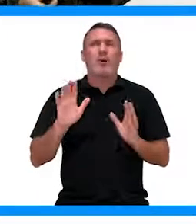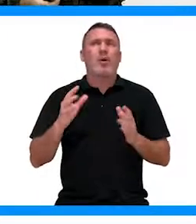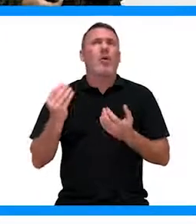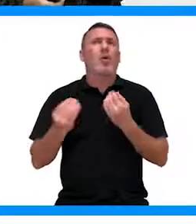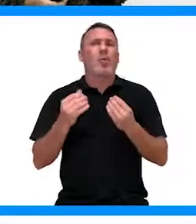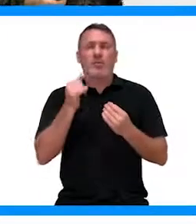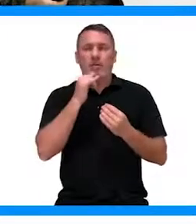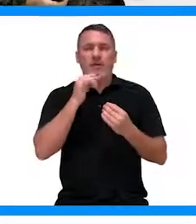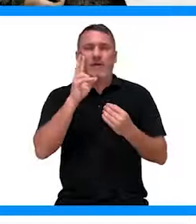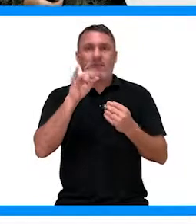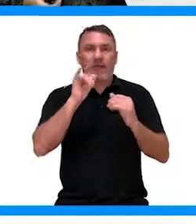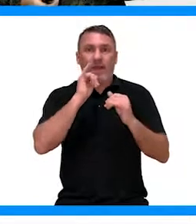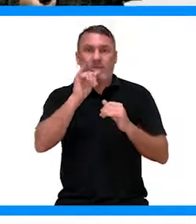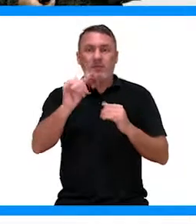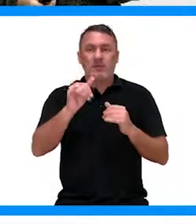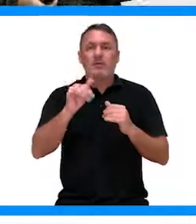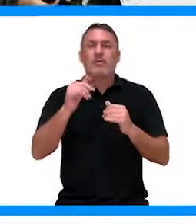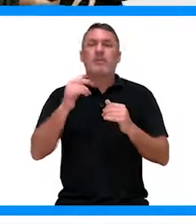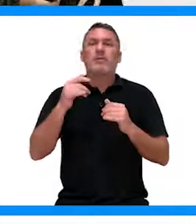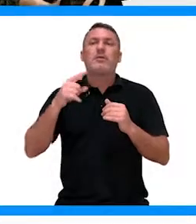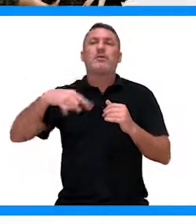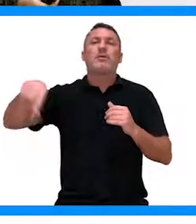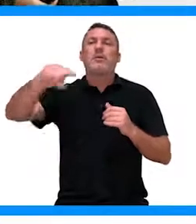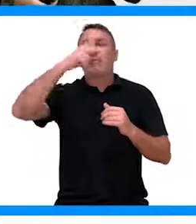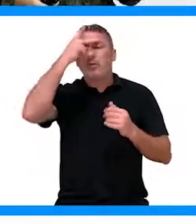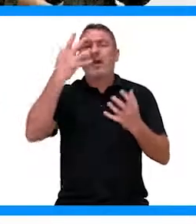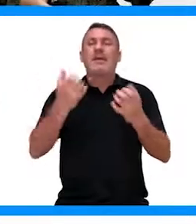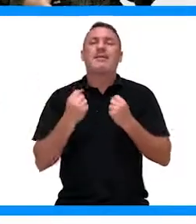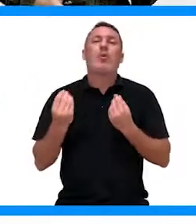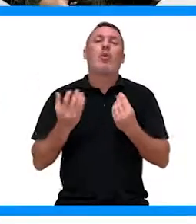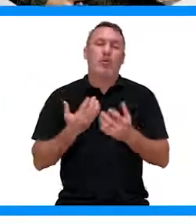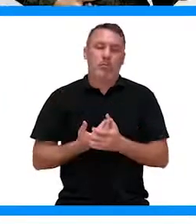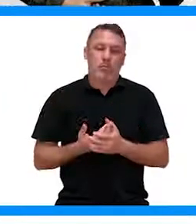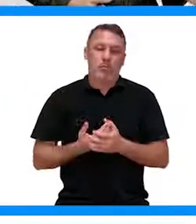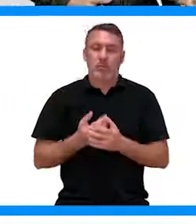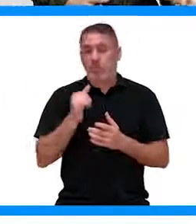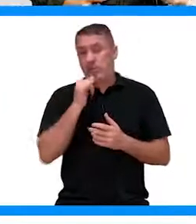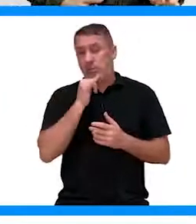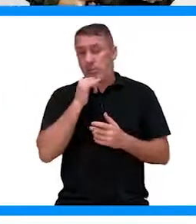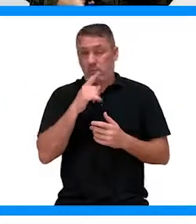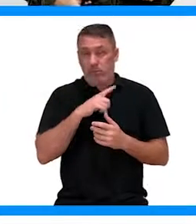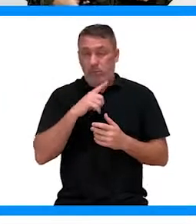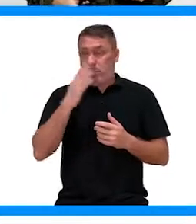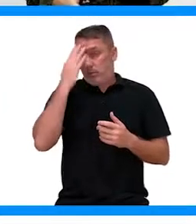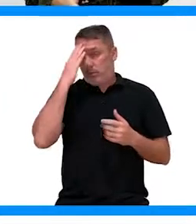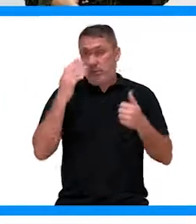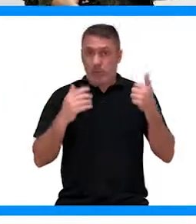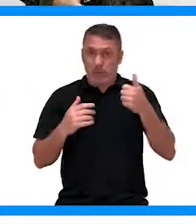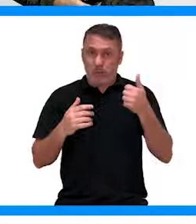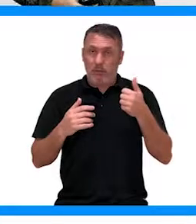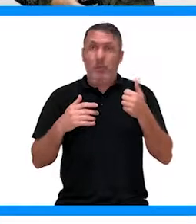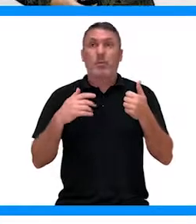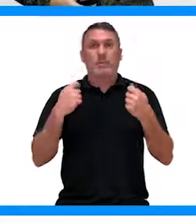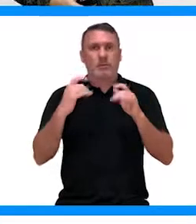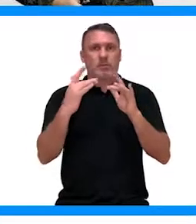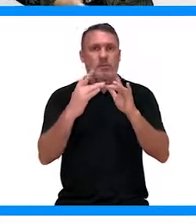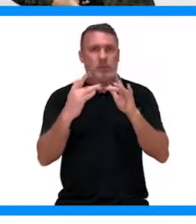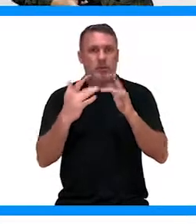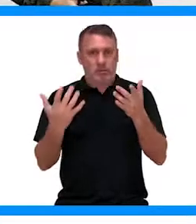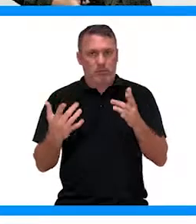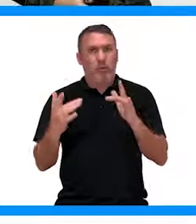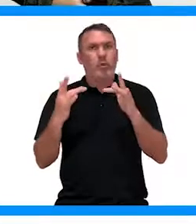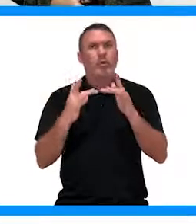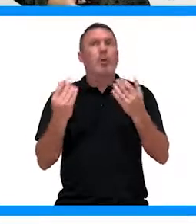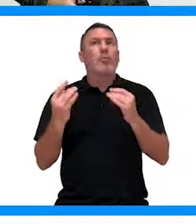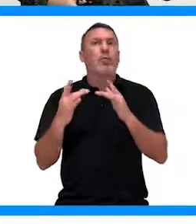ou seja, como que essa mensagem chega até o indivíduo. A gente tem, primeiro, que estabelecer